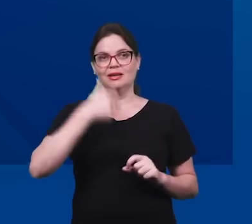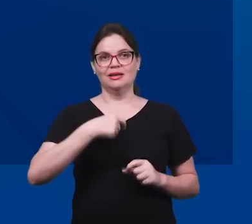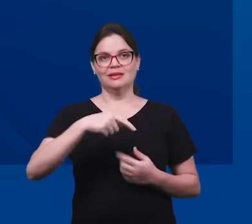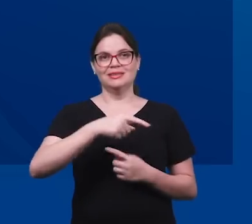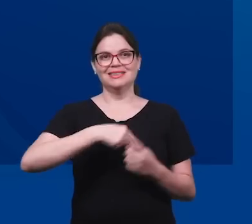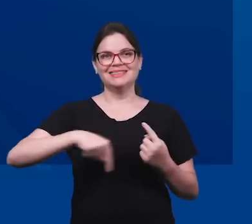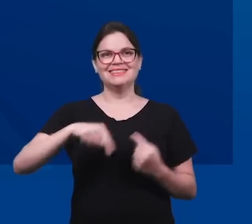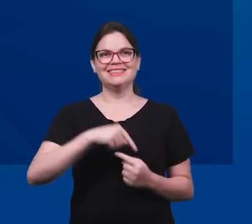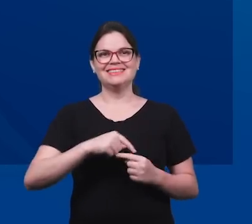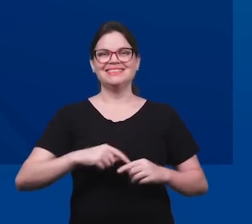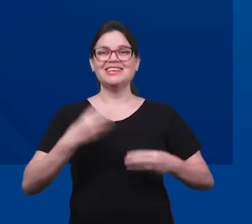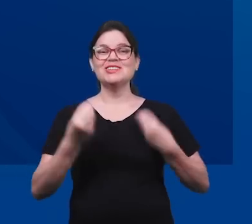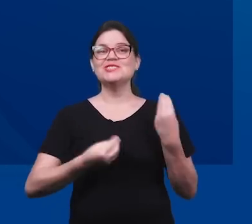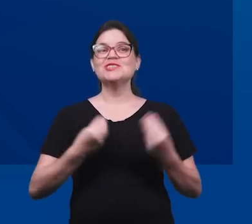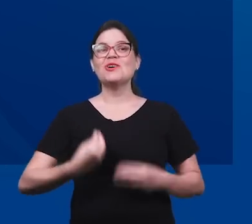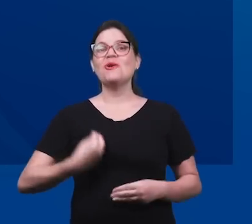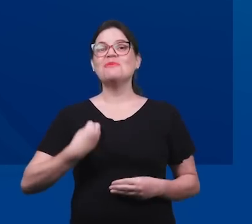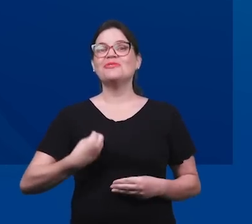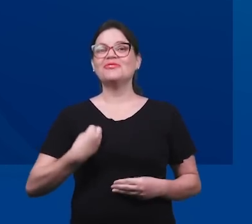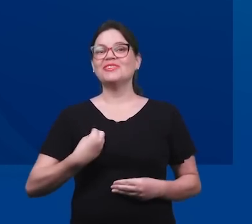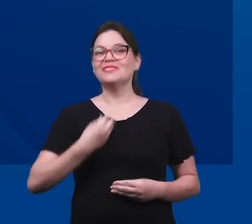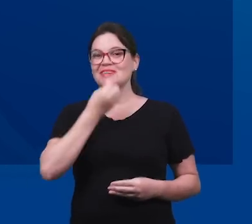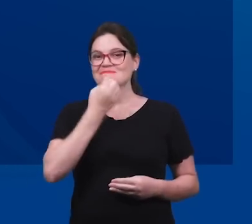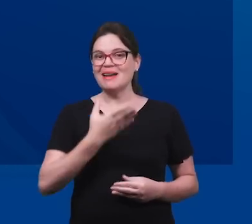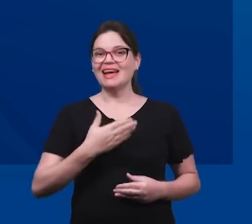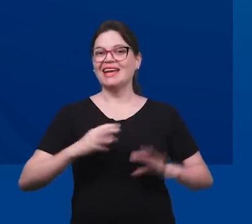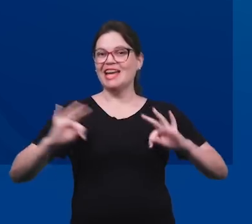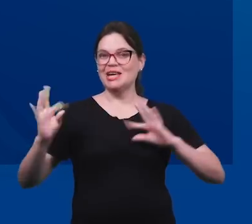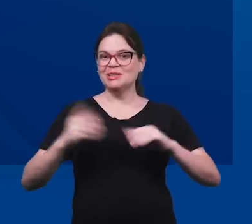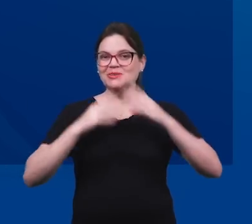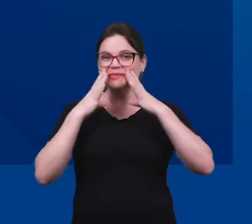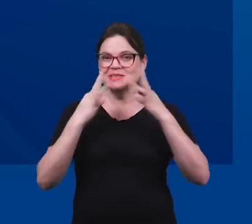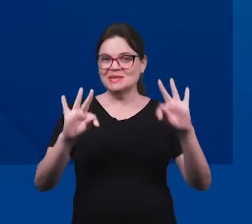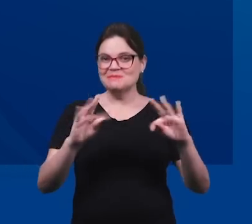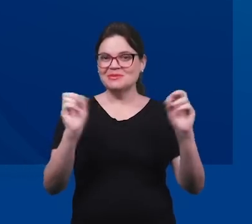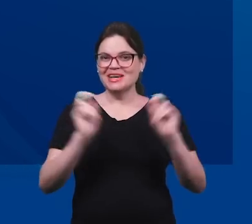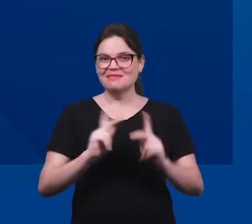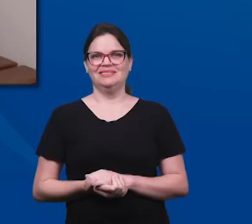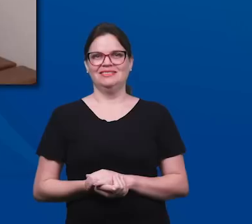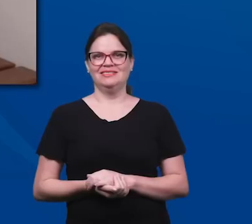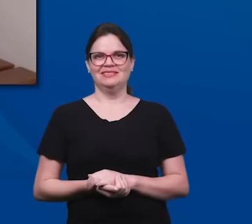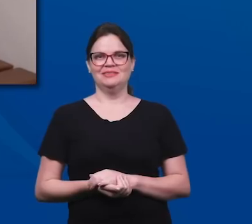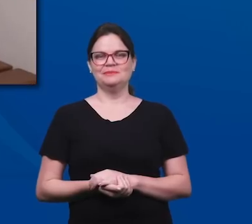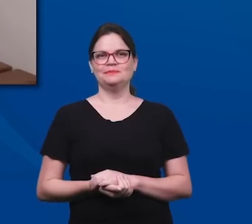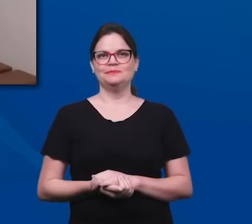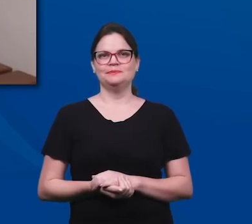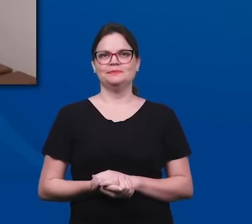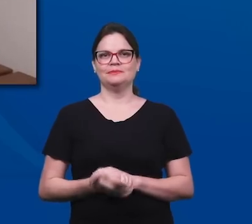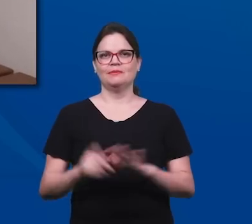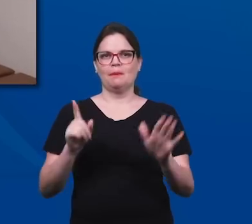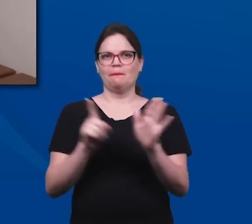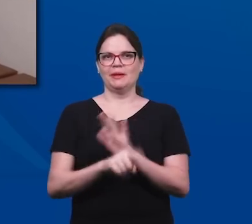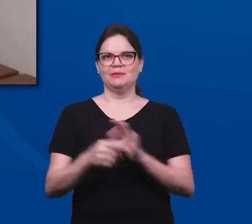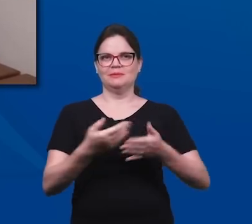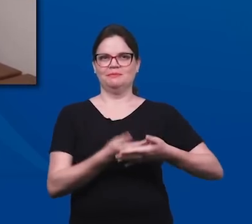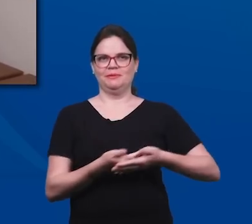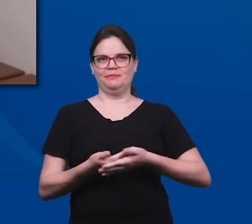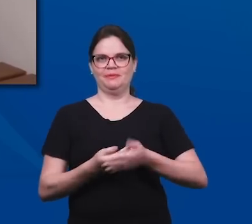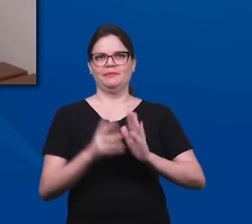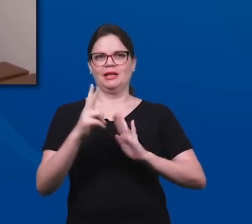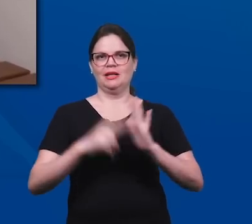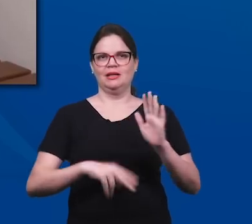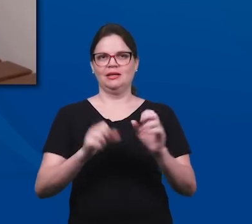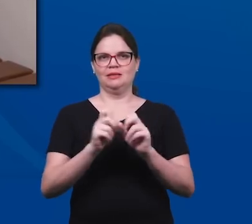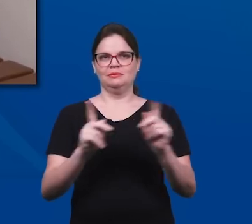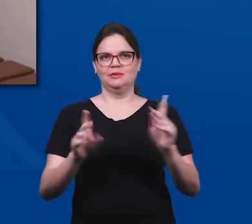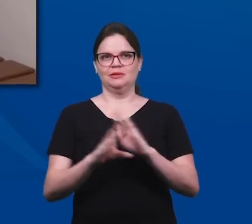santos em toda a nossa maneira de viver. A paz do Senhor, irmãos. Pergunta para os bebês. Lendo